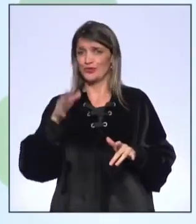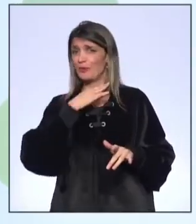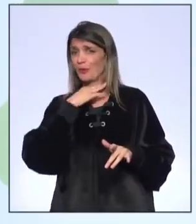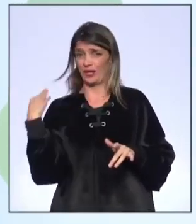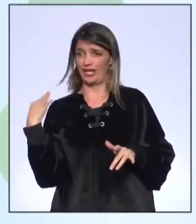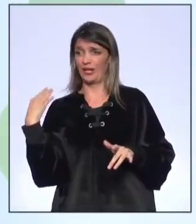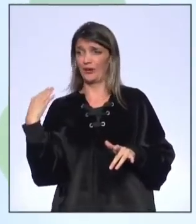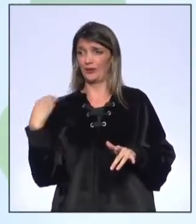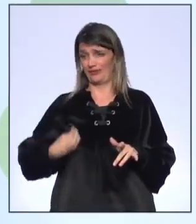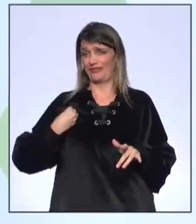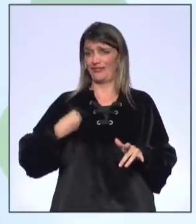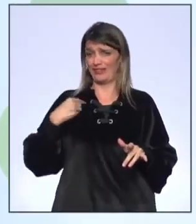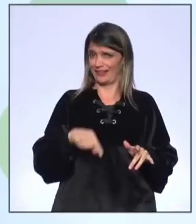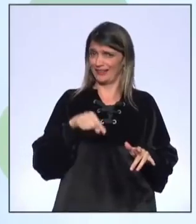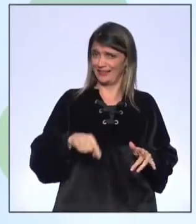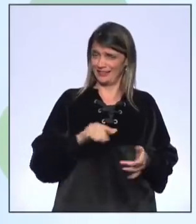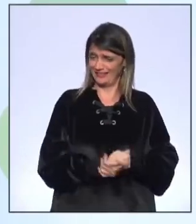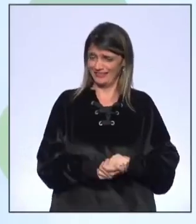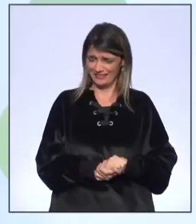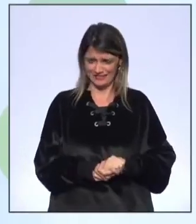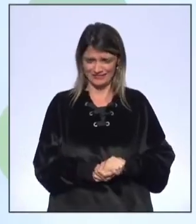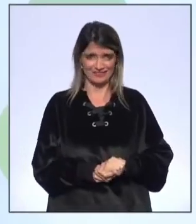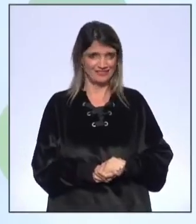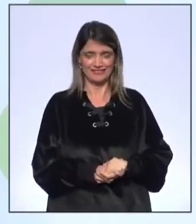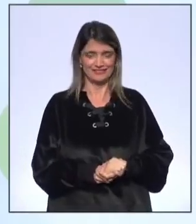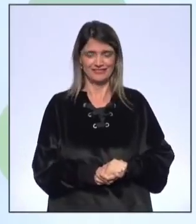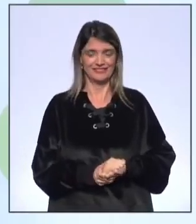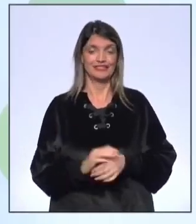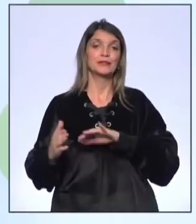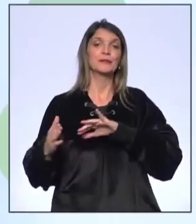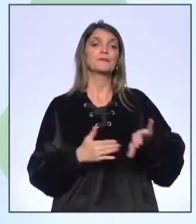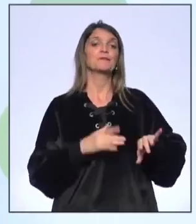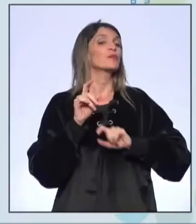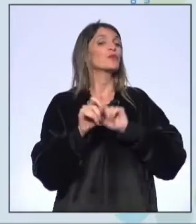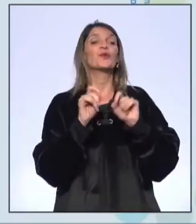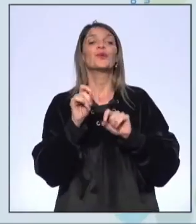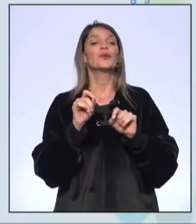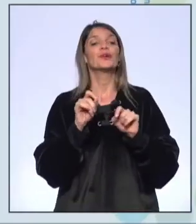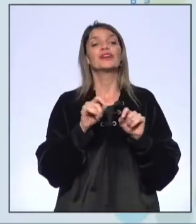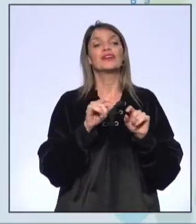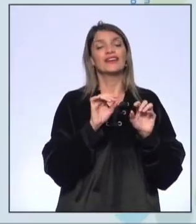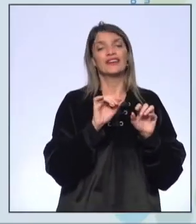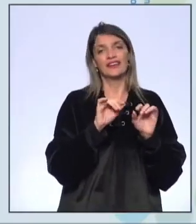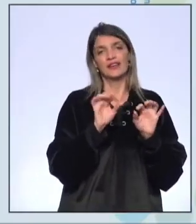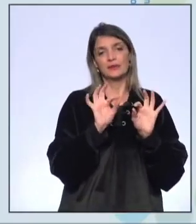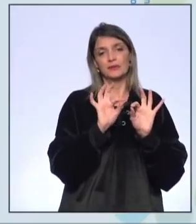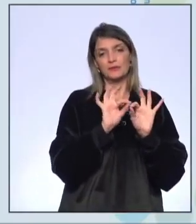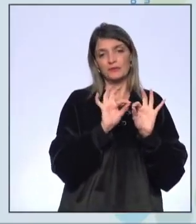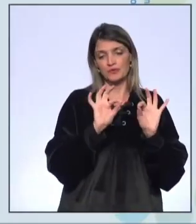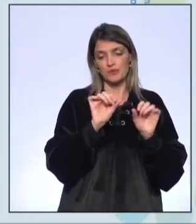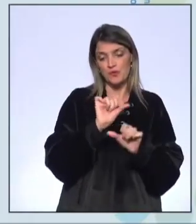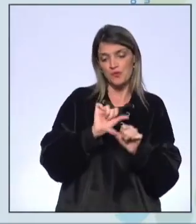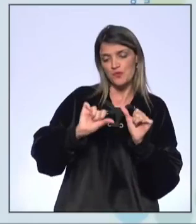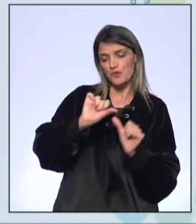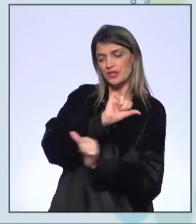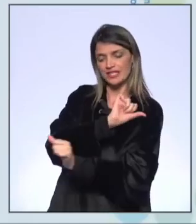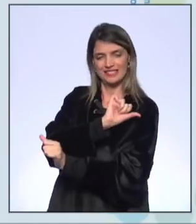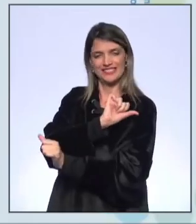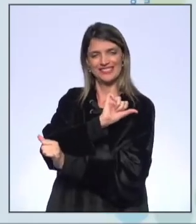Então, vamos aí. Ó, o que é a condução? Transferência de energia ou calor